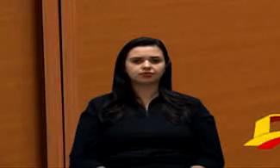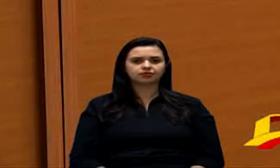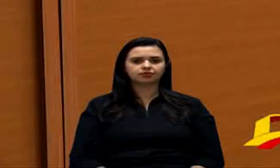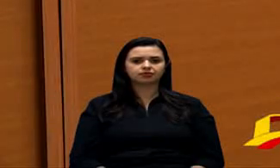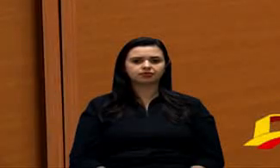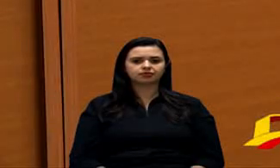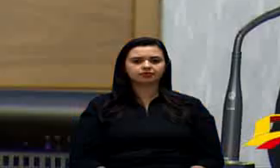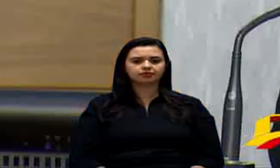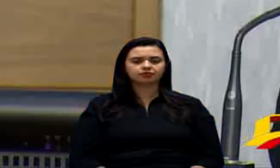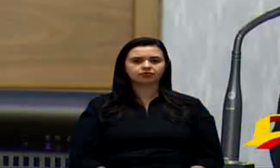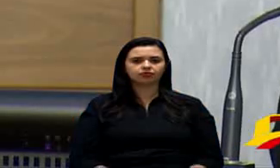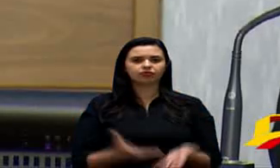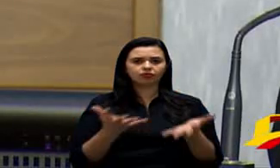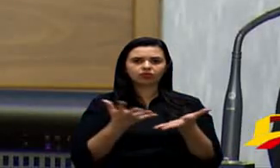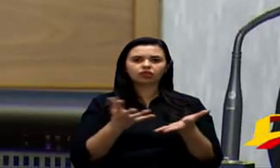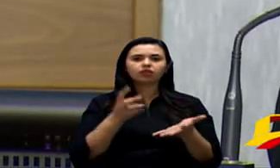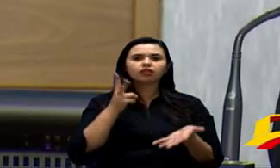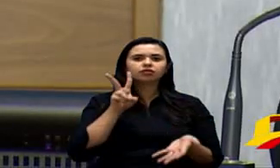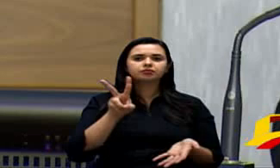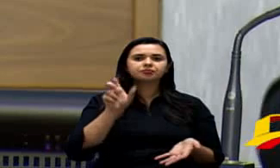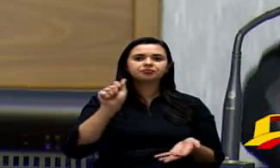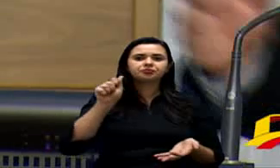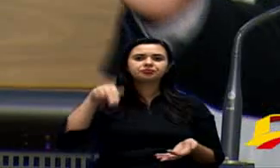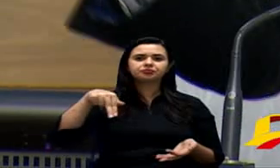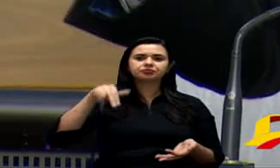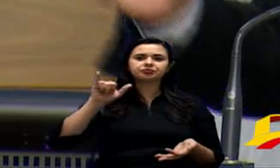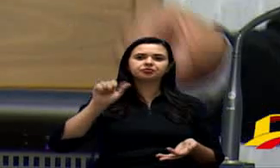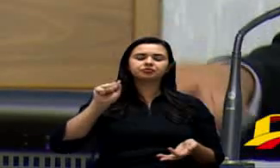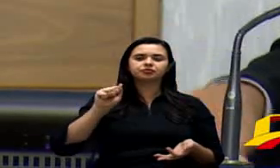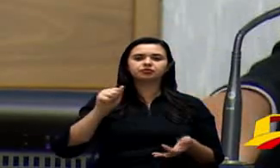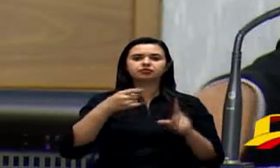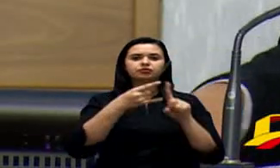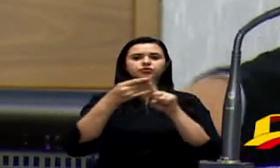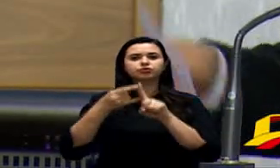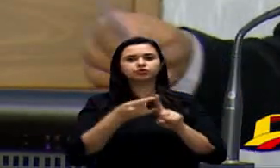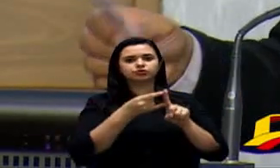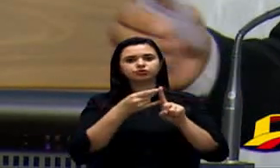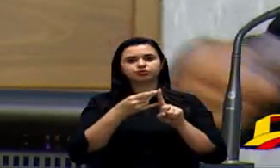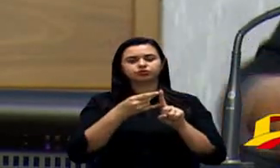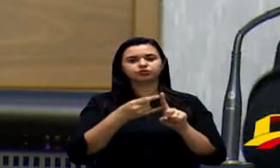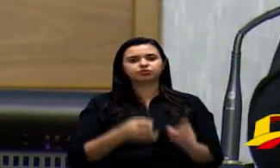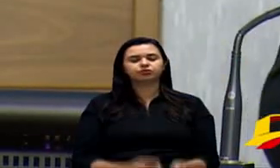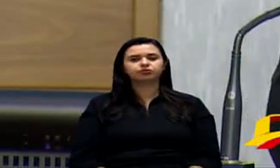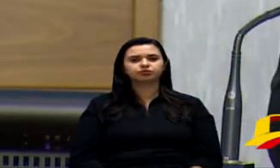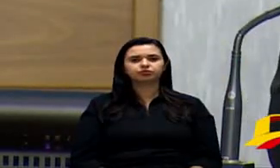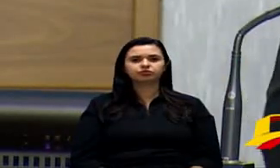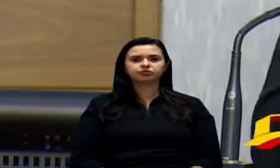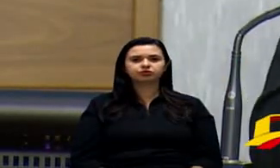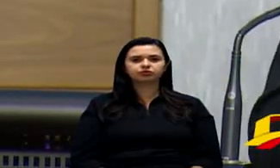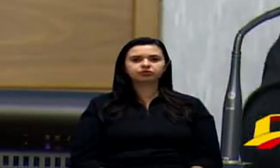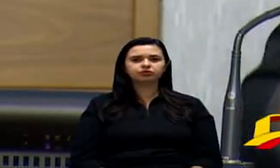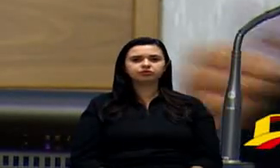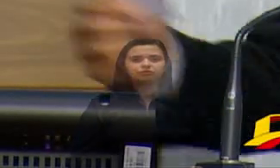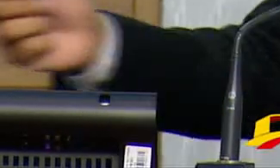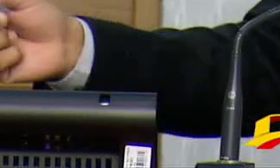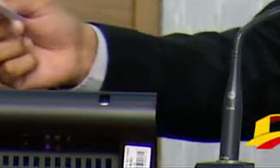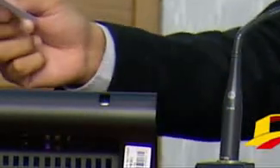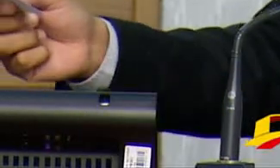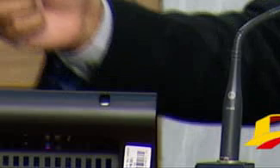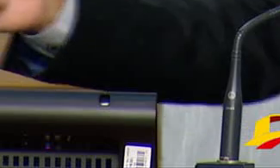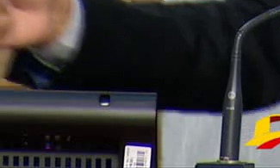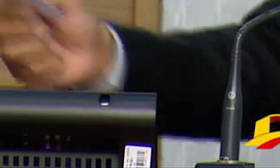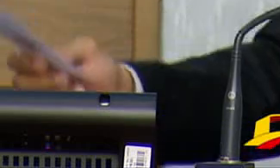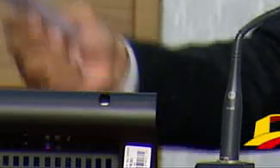Sim. A Vânia está on Zoom e todas as pessoas que estiveram no Zoom, a vereadora Fernanda aqui, ela salientou,